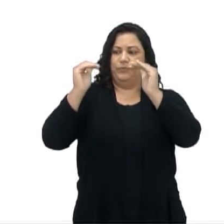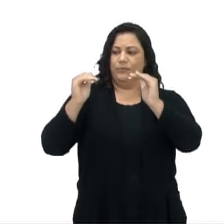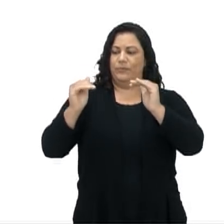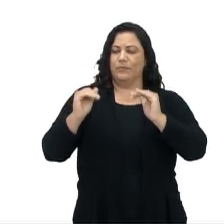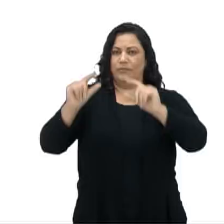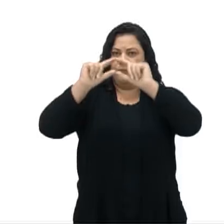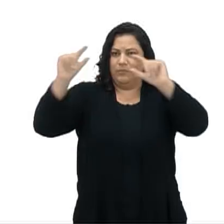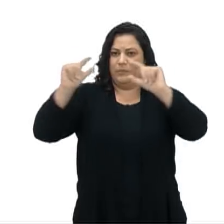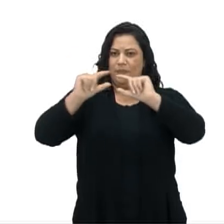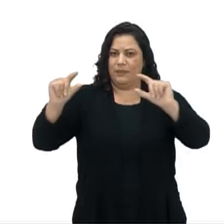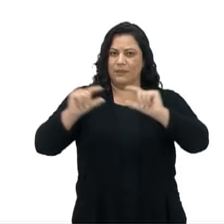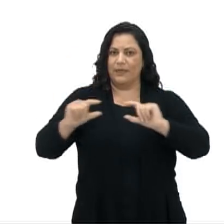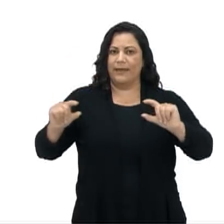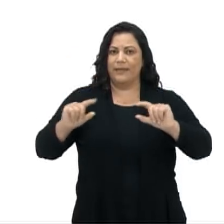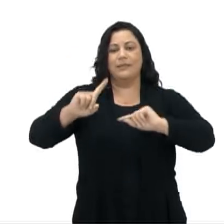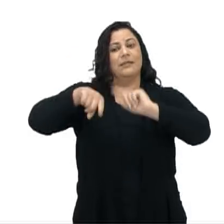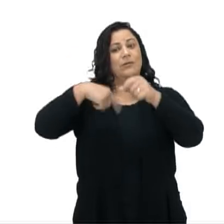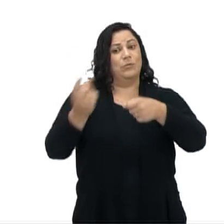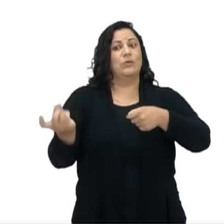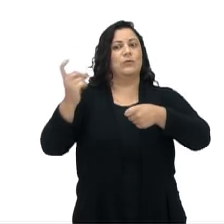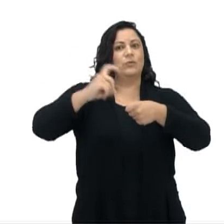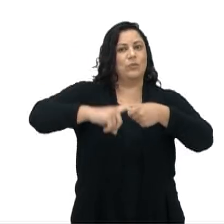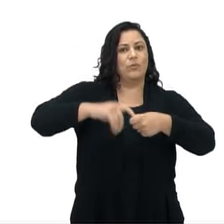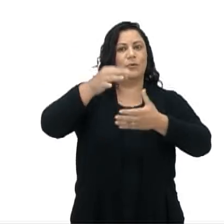mesma coisa, tá? Já volto com a correção.